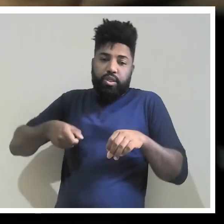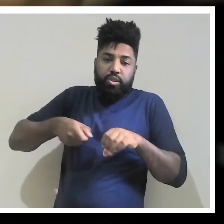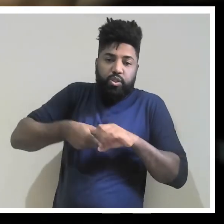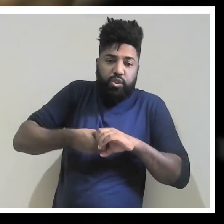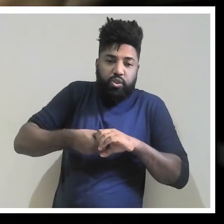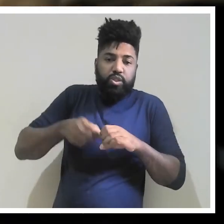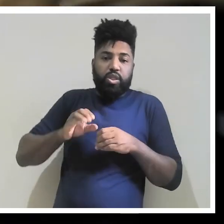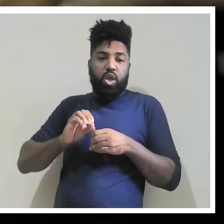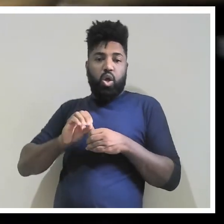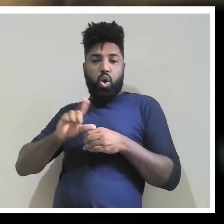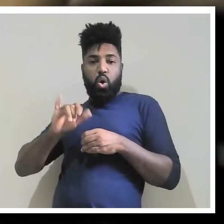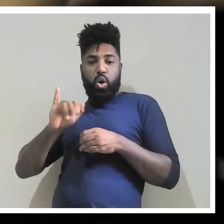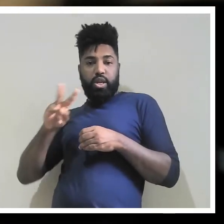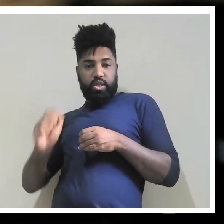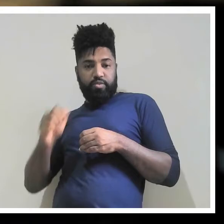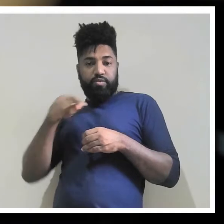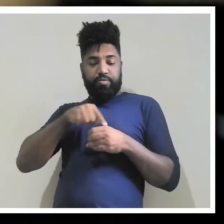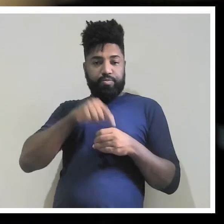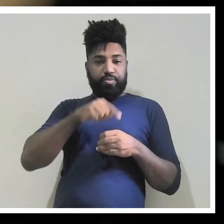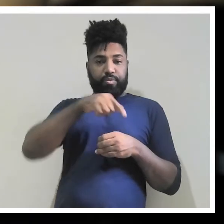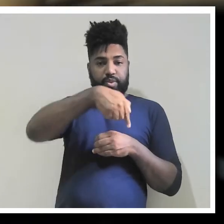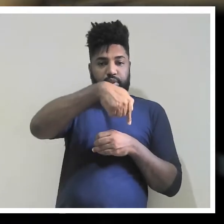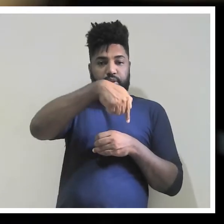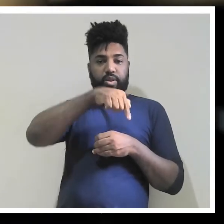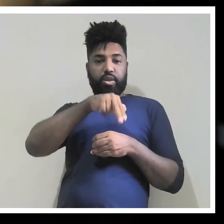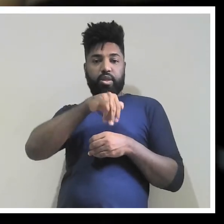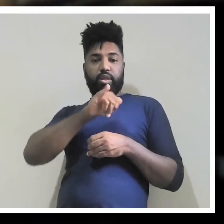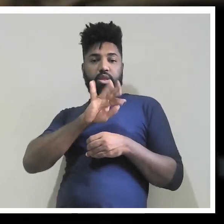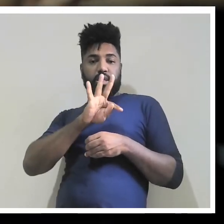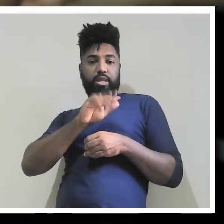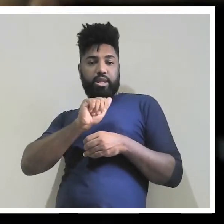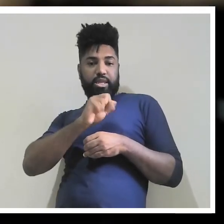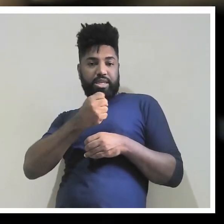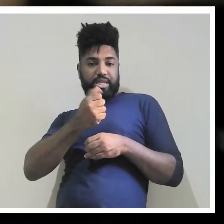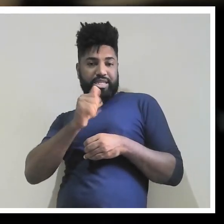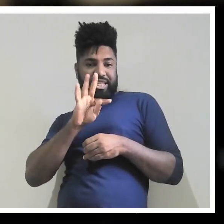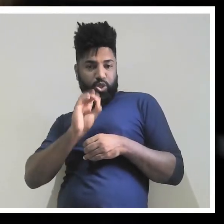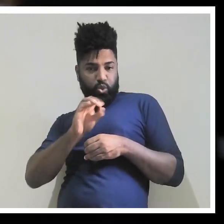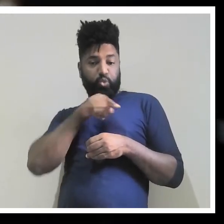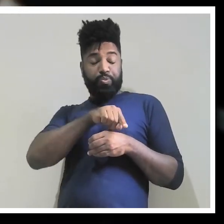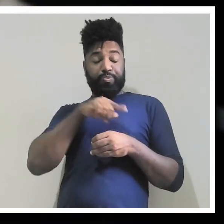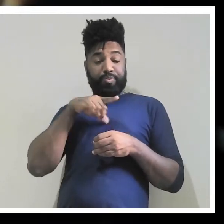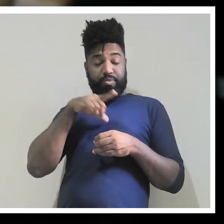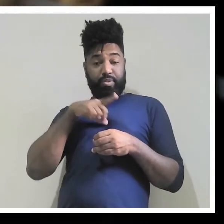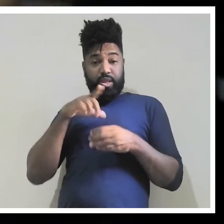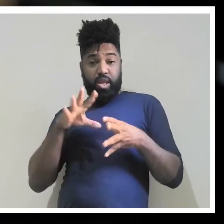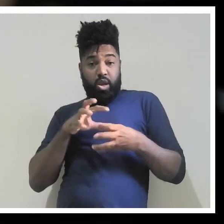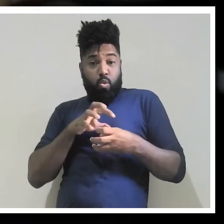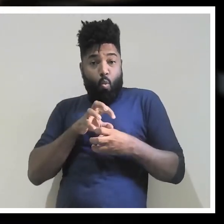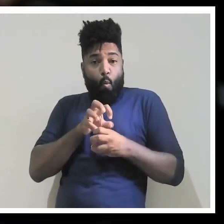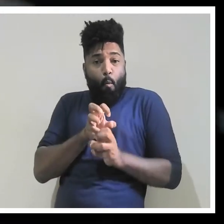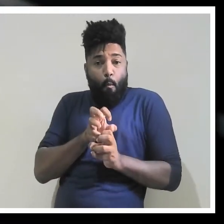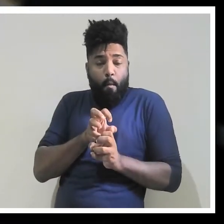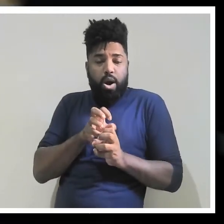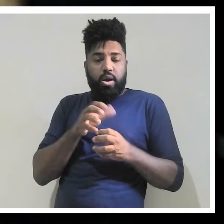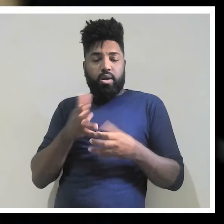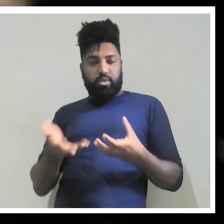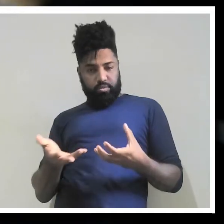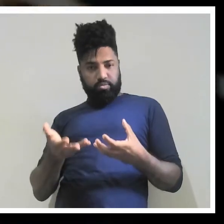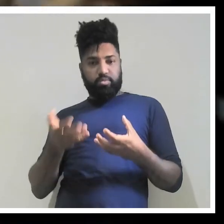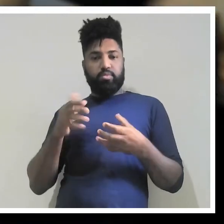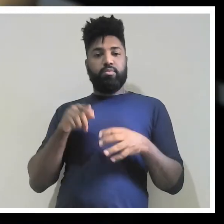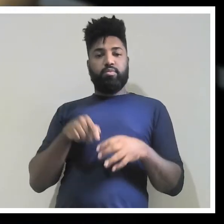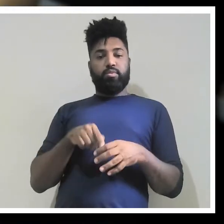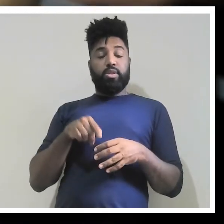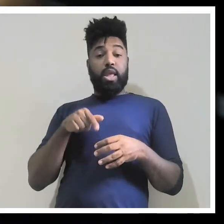oliva do Kitasato. Aqui o vácuo pode ser gerado por uma bomba de vácuo ou por uma trompa de vácuo. Antes de